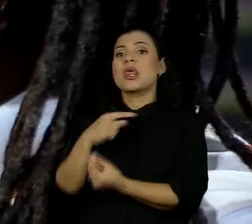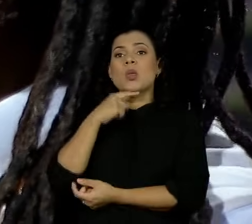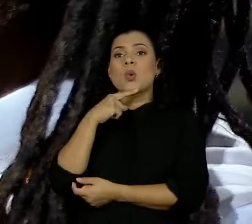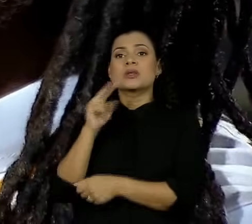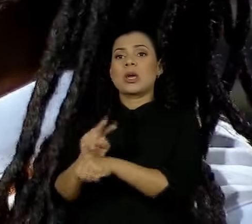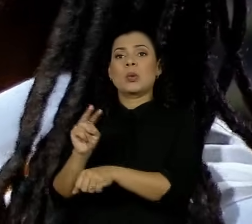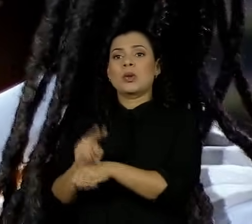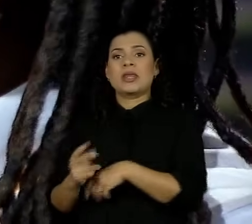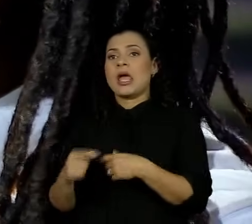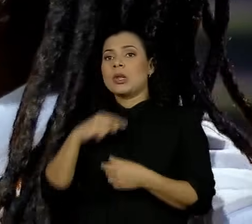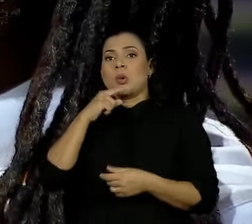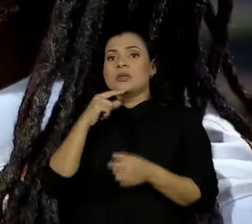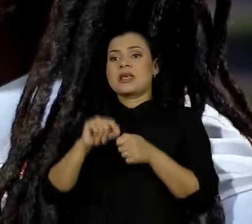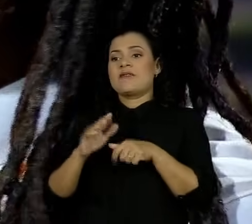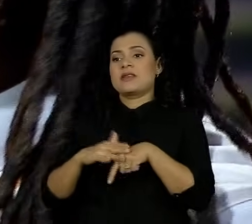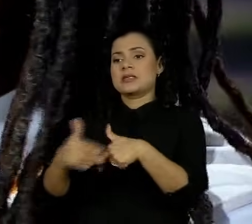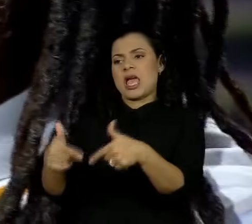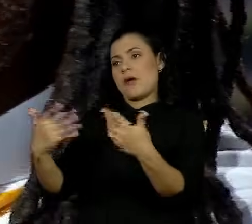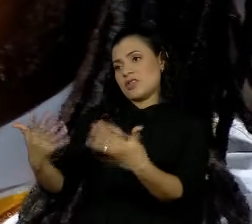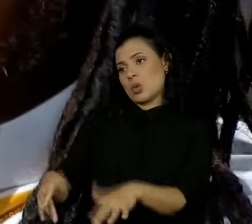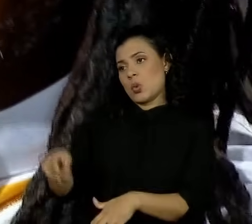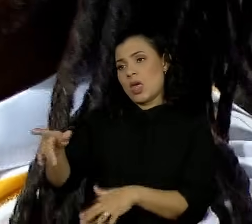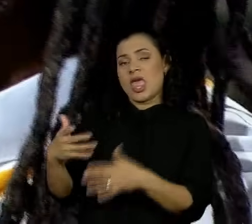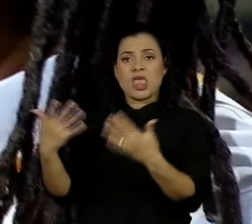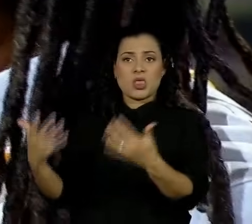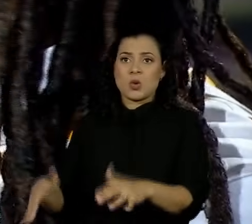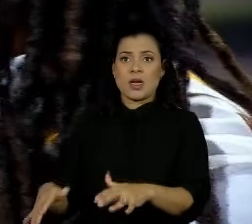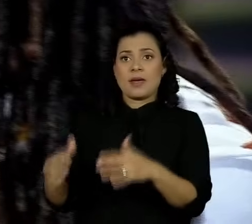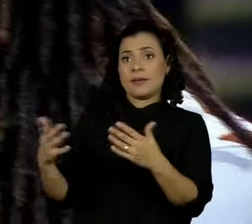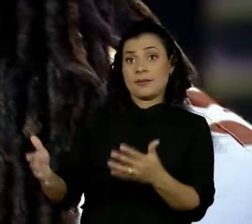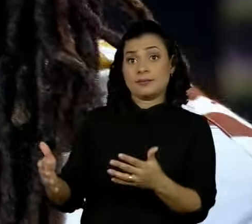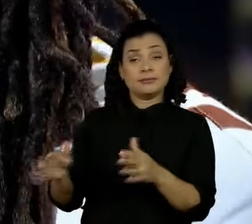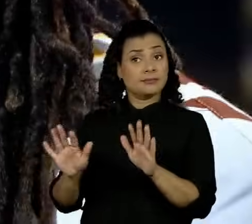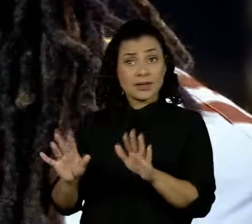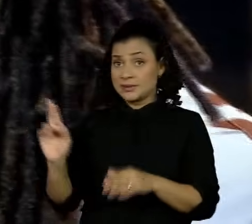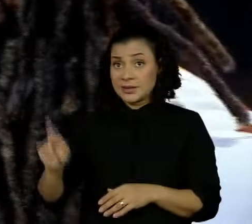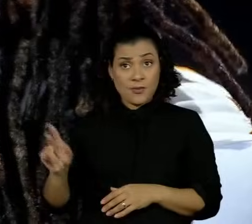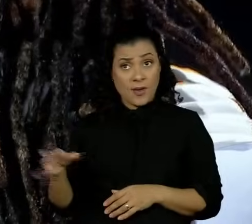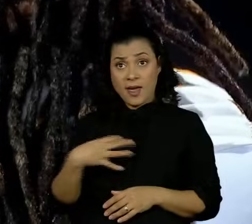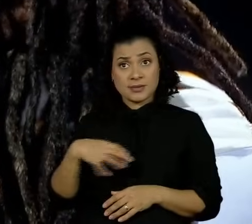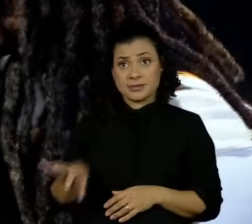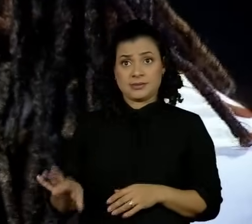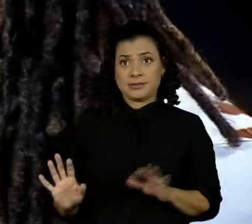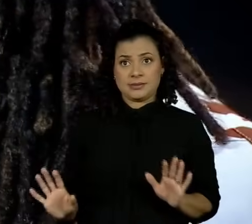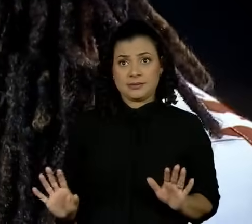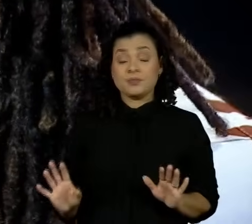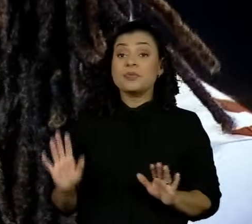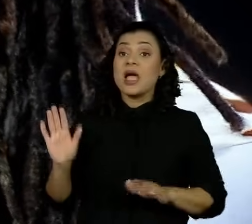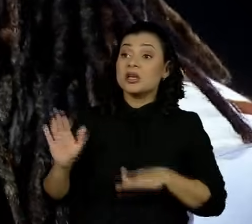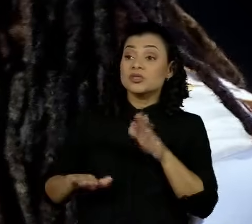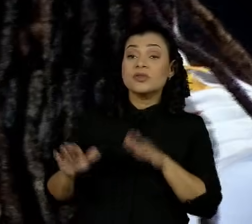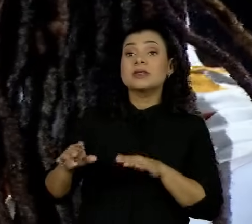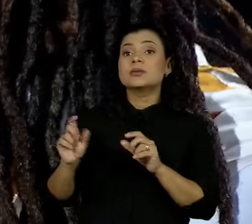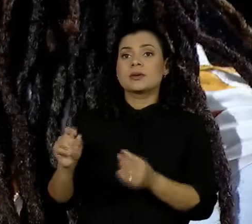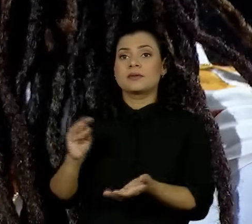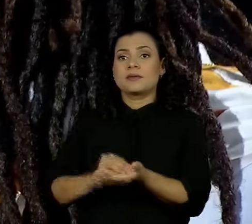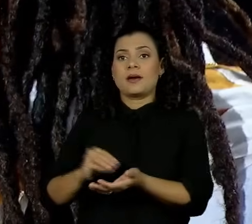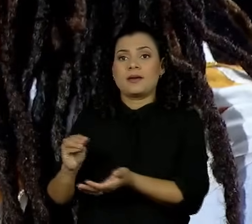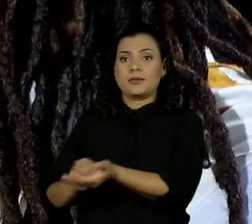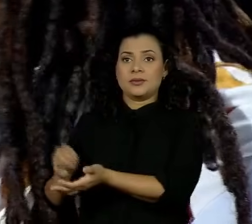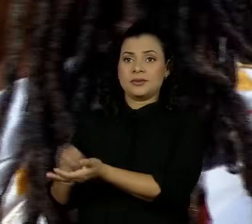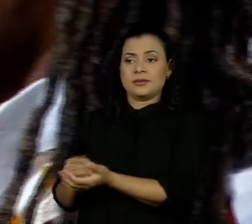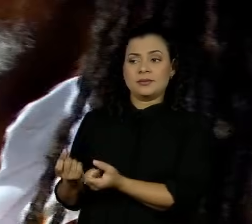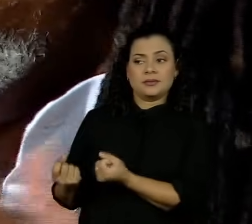fazer, porque ela não queria, porque ela não tinha condições. Quando muitas vezes foram algumas ausências,